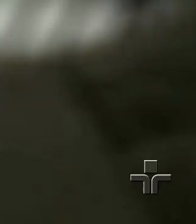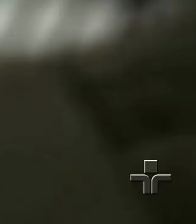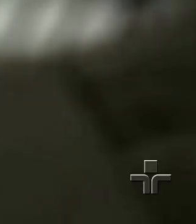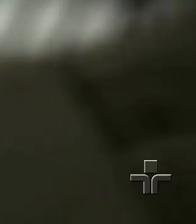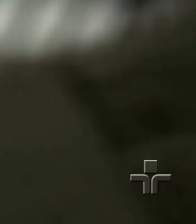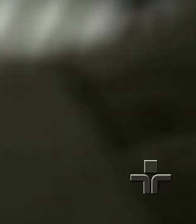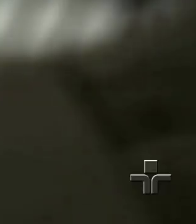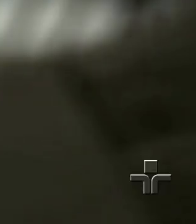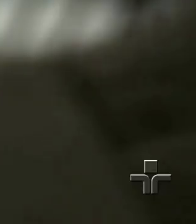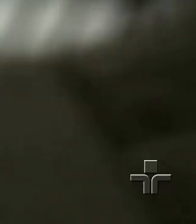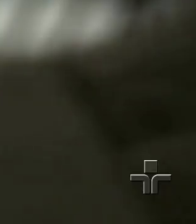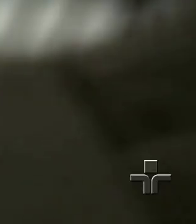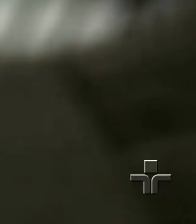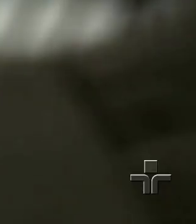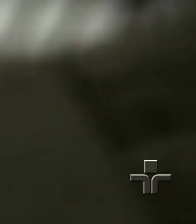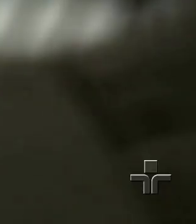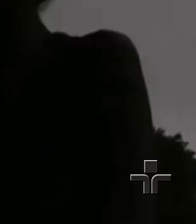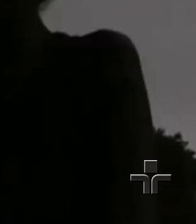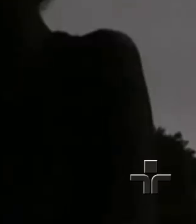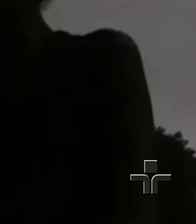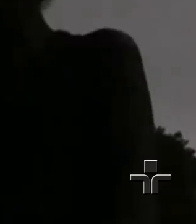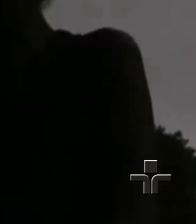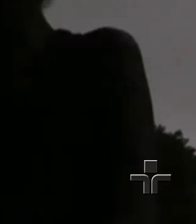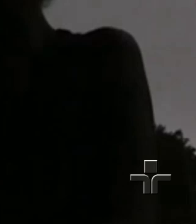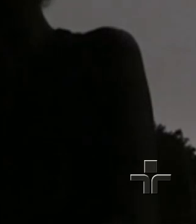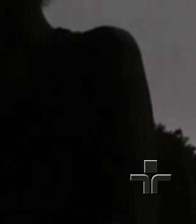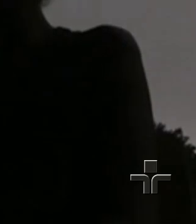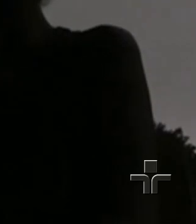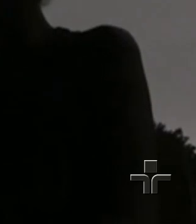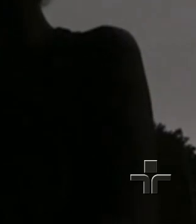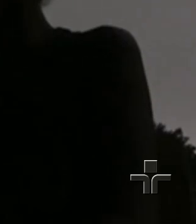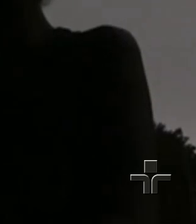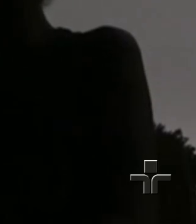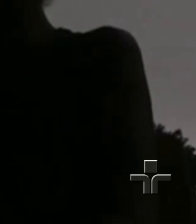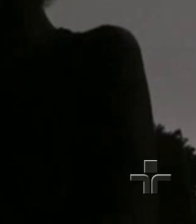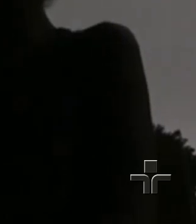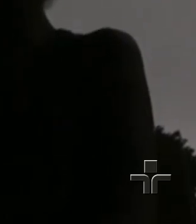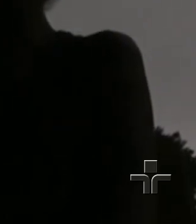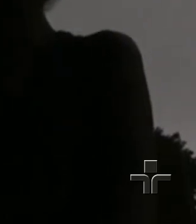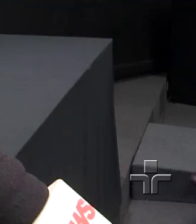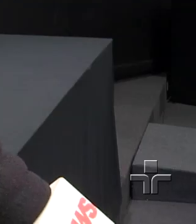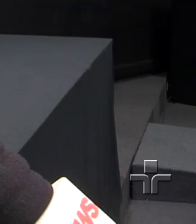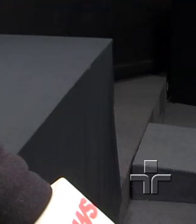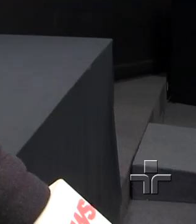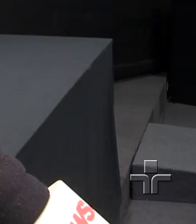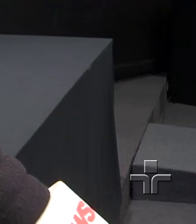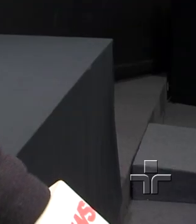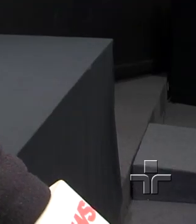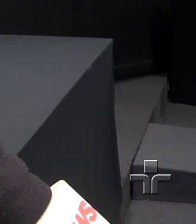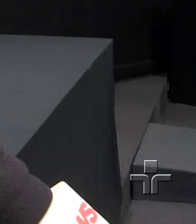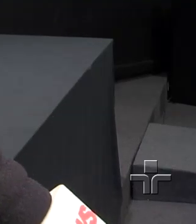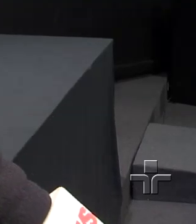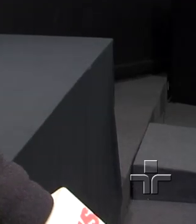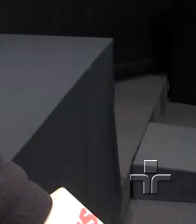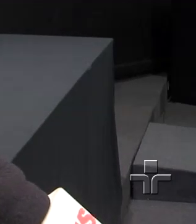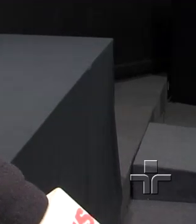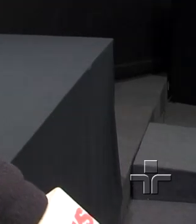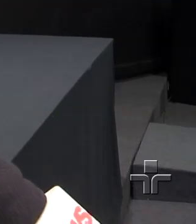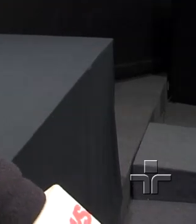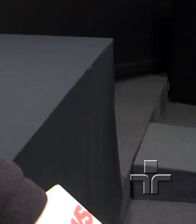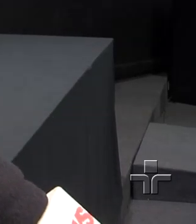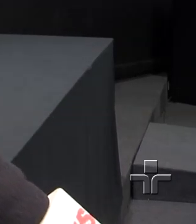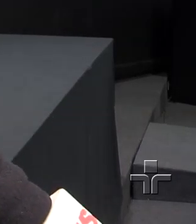sigiloso. A vergonha e o preconceito também são barreiras na hora de denunciar. Porque a mulher que